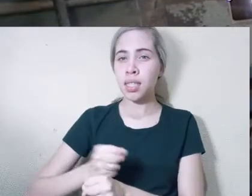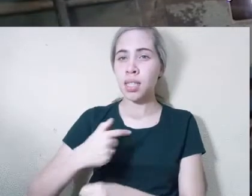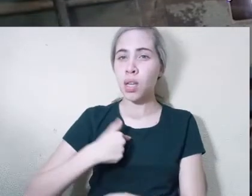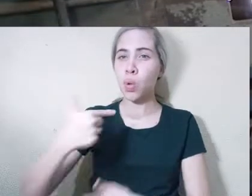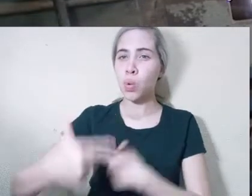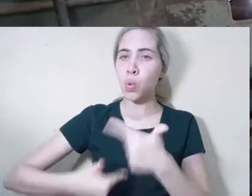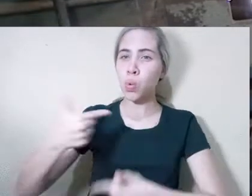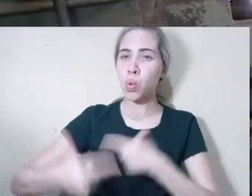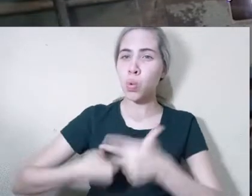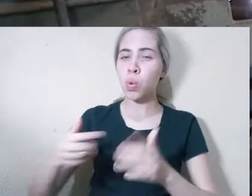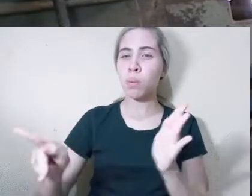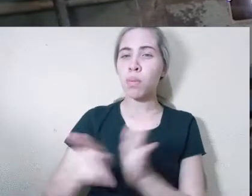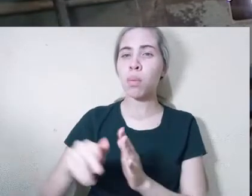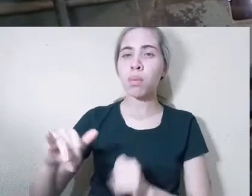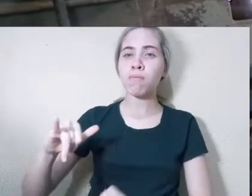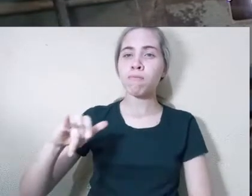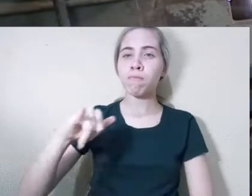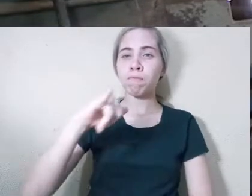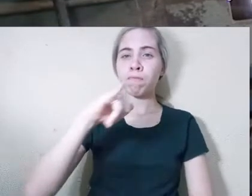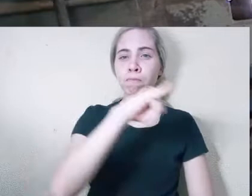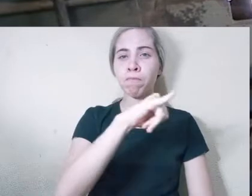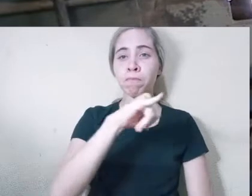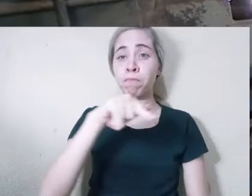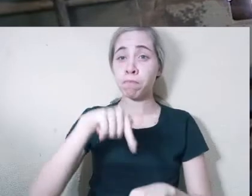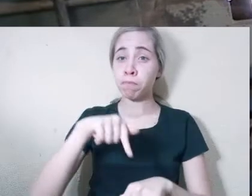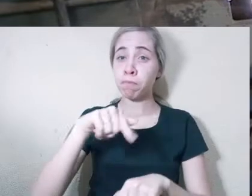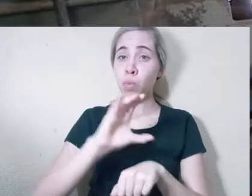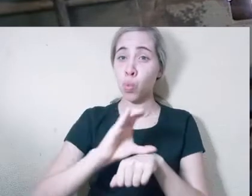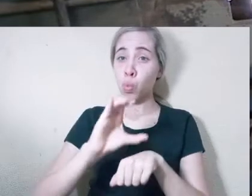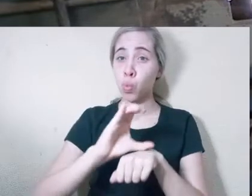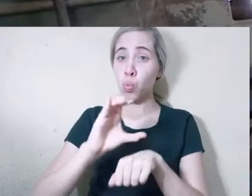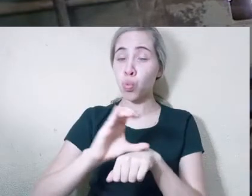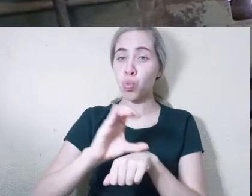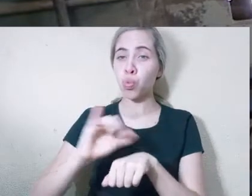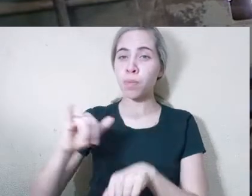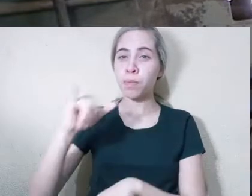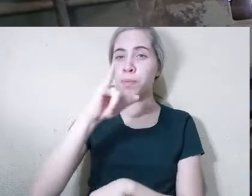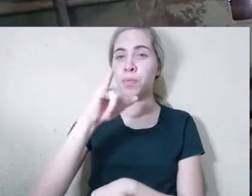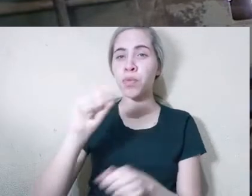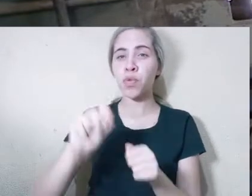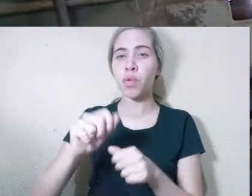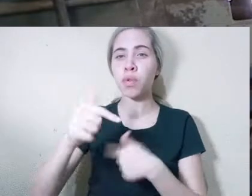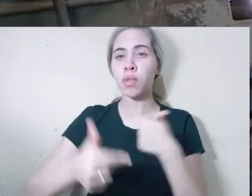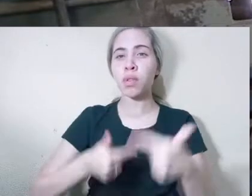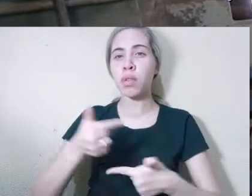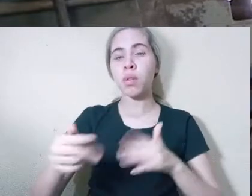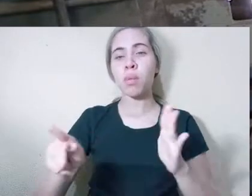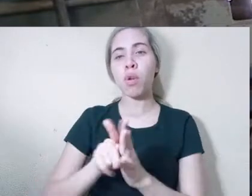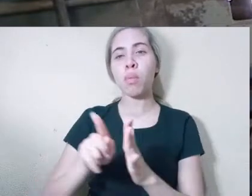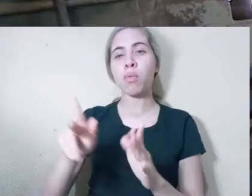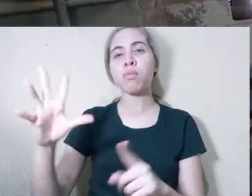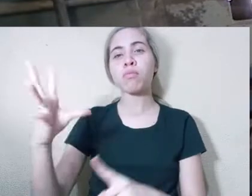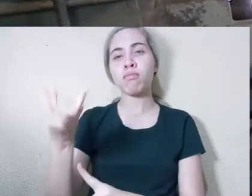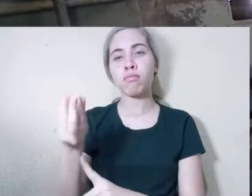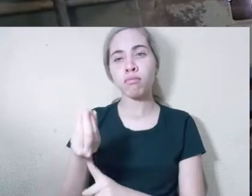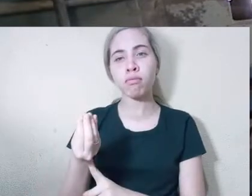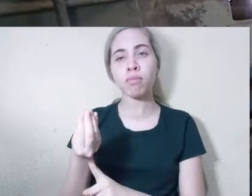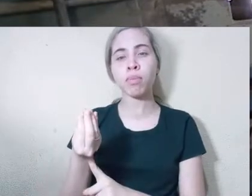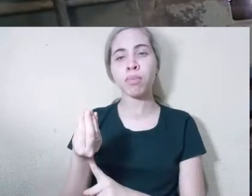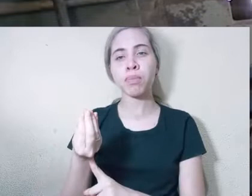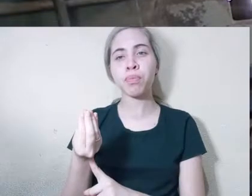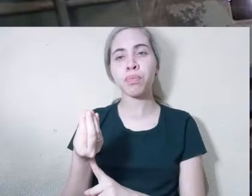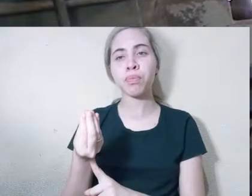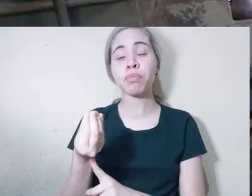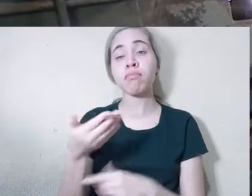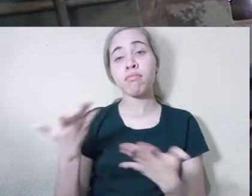na aeronáutica, quando eu servi a aeronáutica. Você começou a fazer isso? Comecei a fazer esse trabalho de arte, trabalhar com arte mesmo.